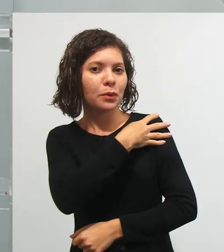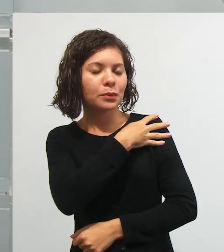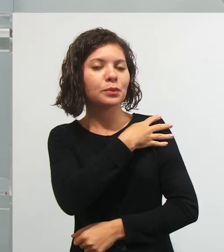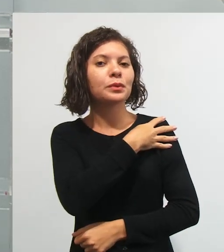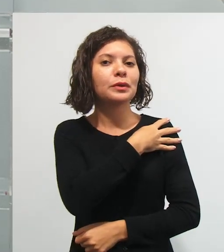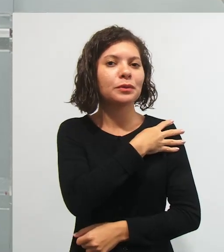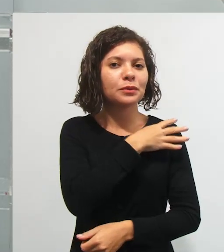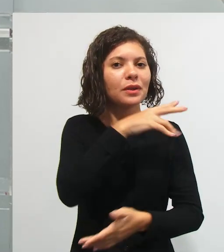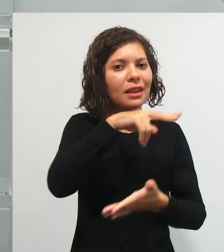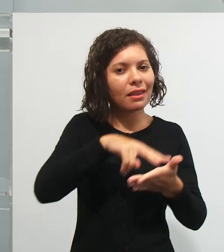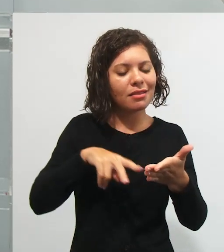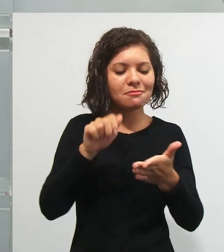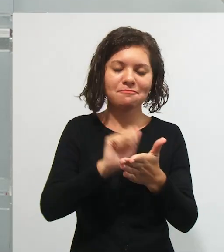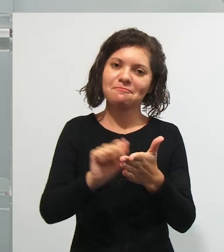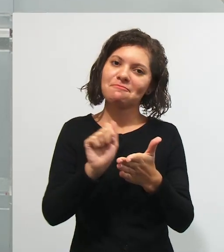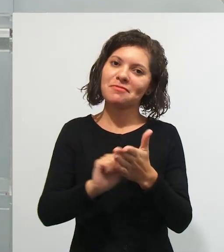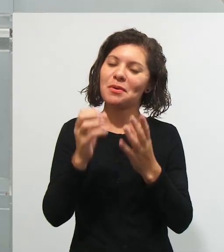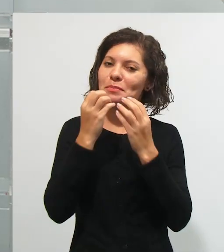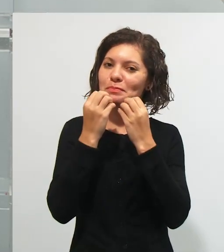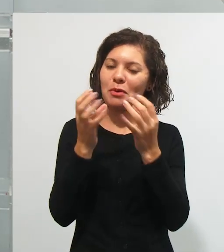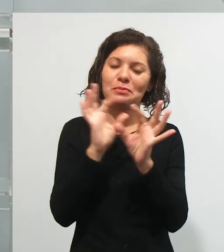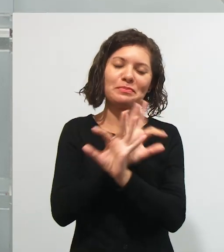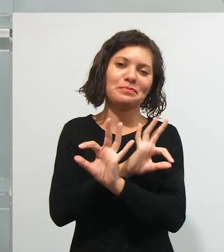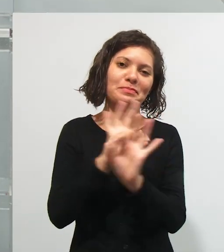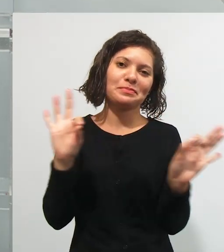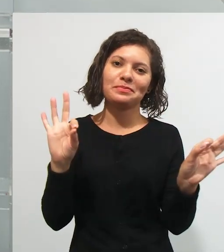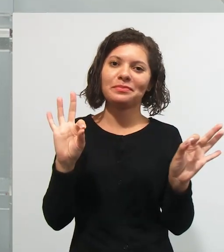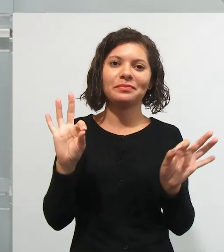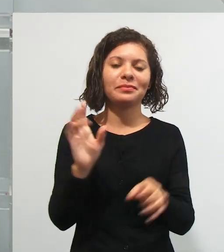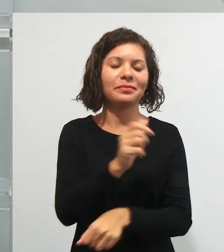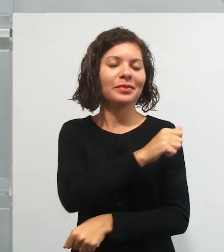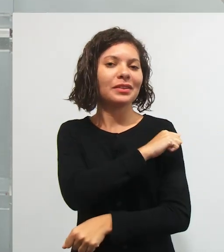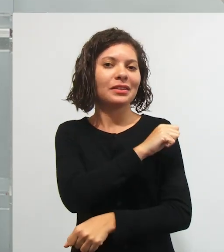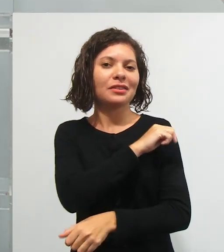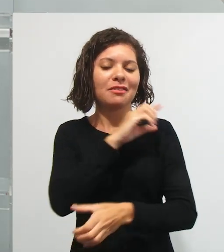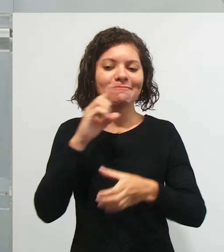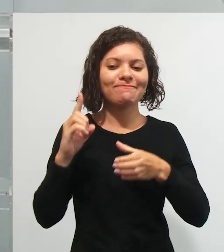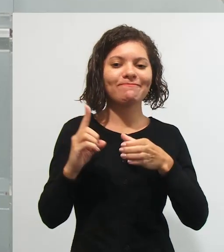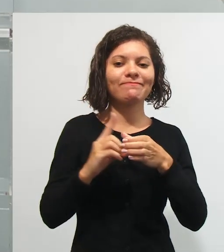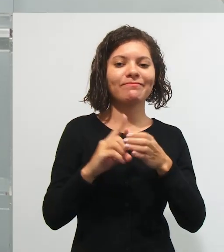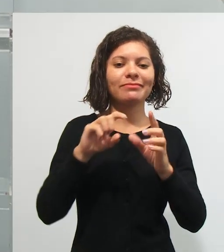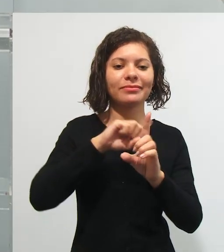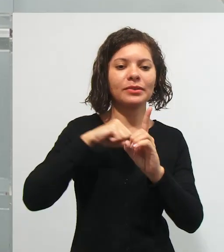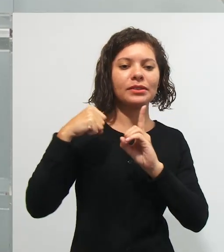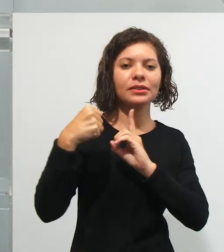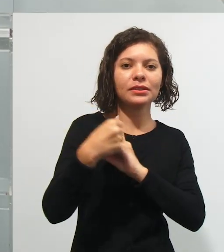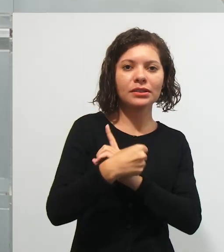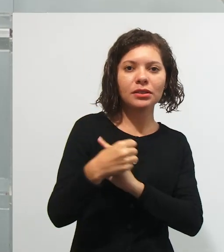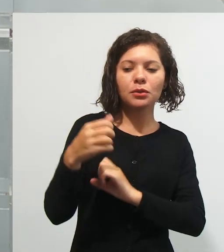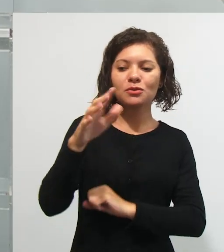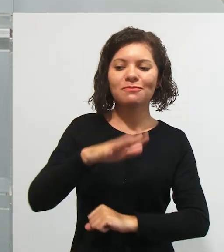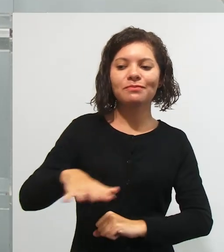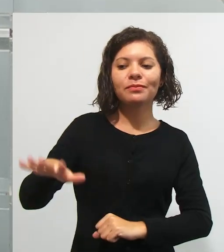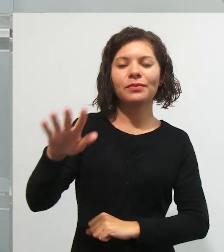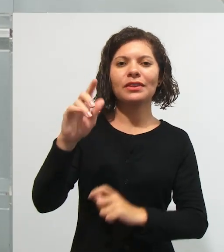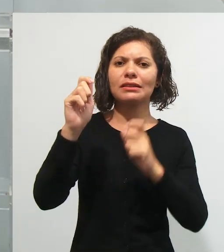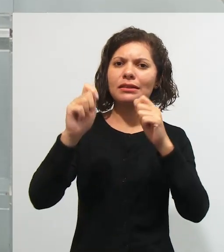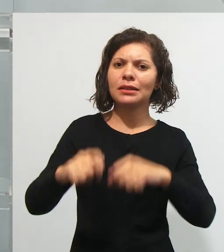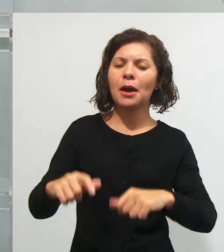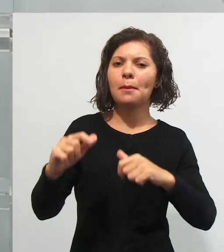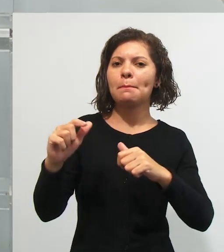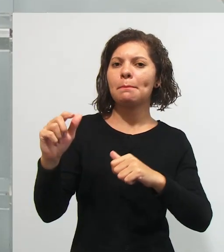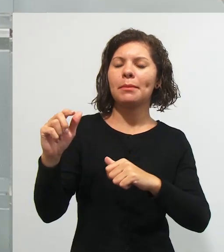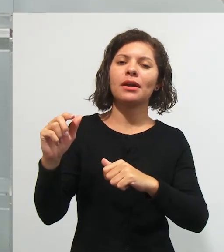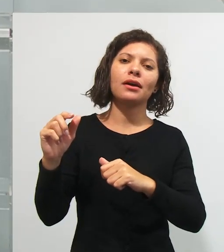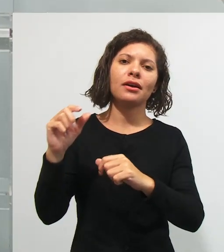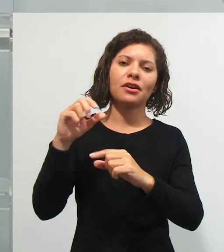e escrevendo. E isso permite a eles inserção social, ou seja, eles são capazes de atuar na sociedade. Diminui